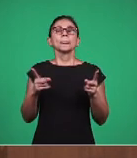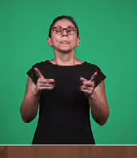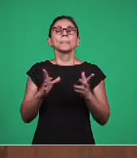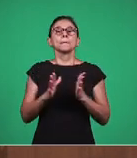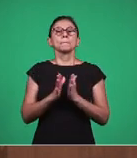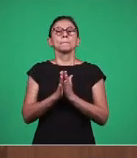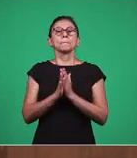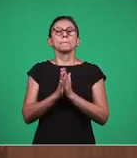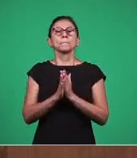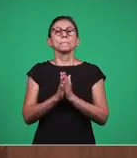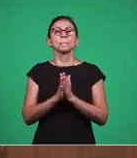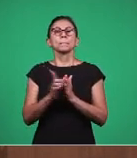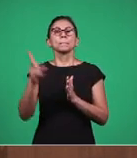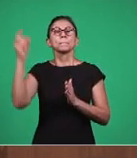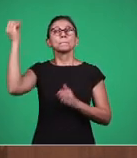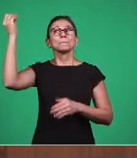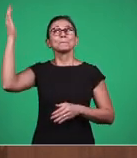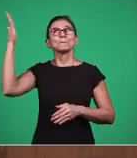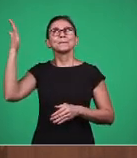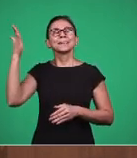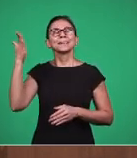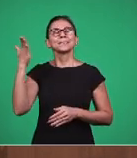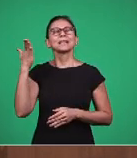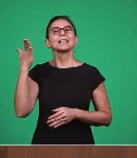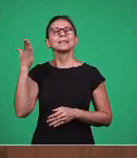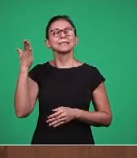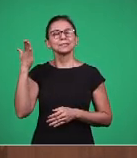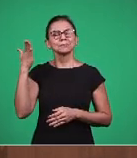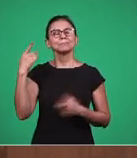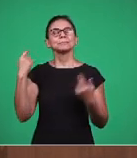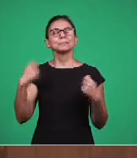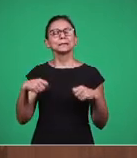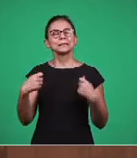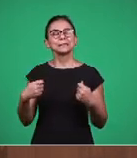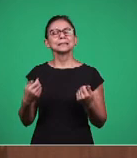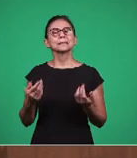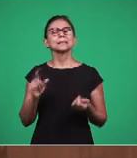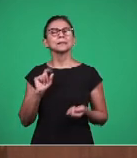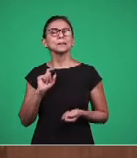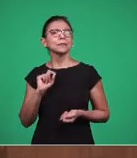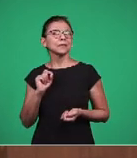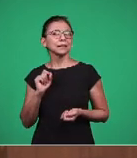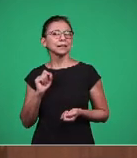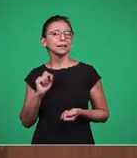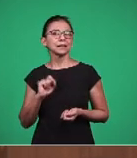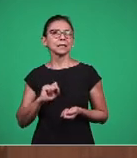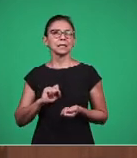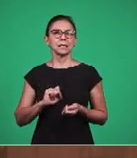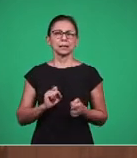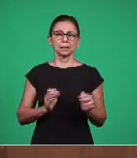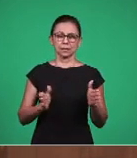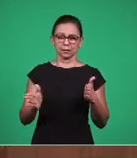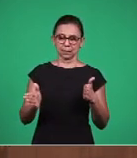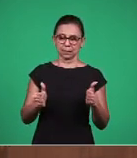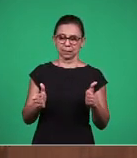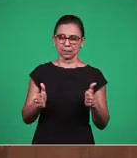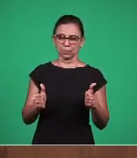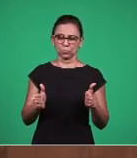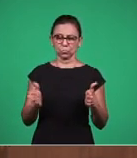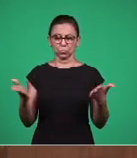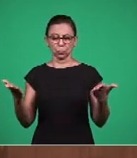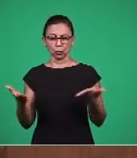seja revelada. Palavra revelada é entender o momento que você está vivendo, como você tem